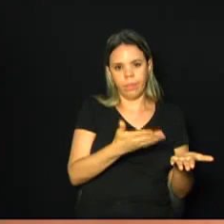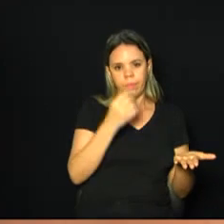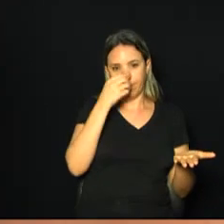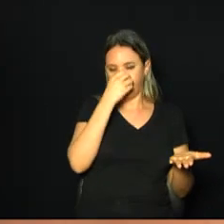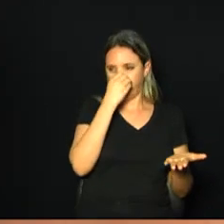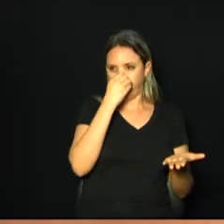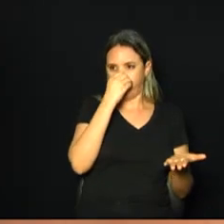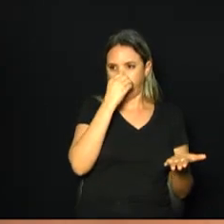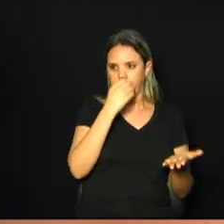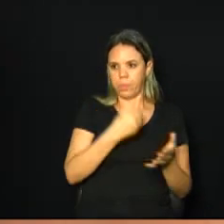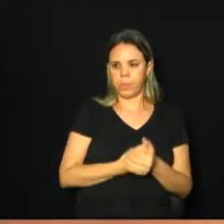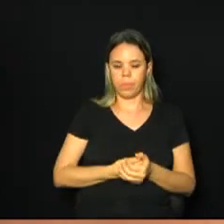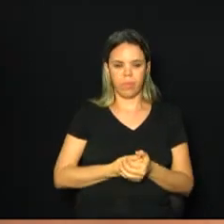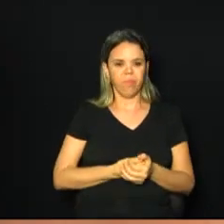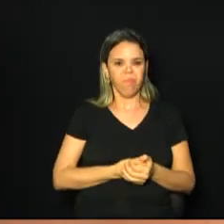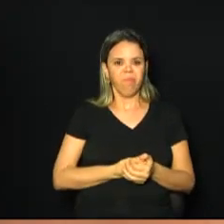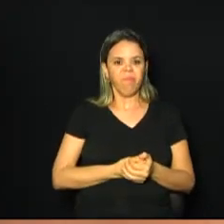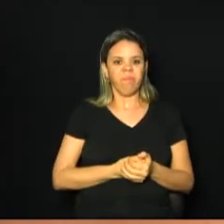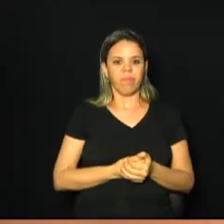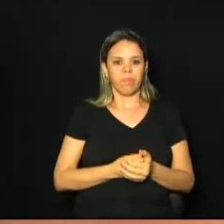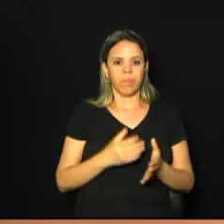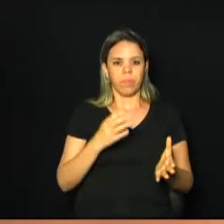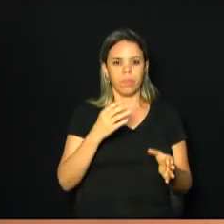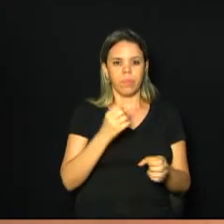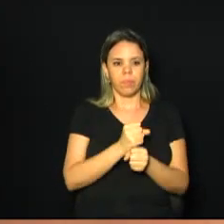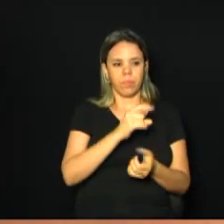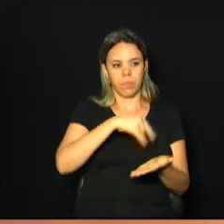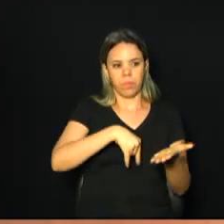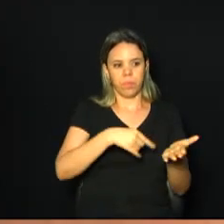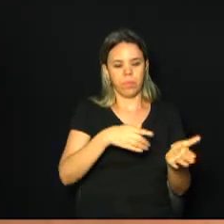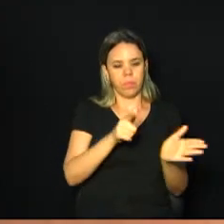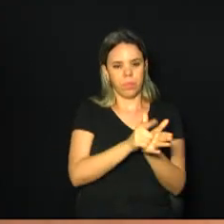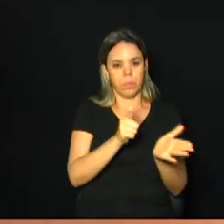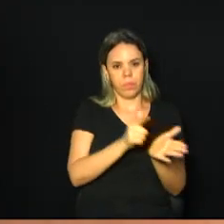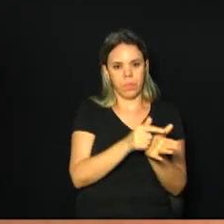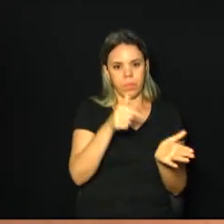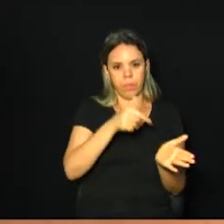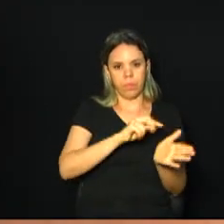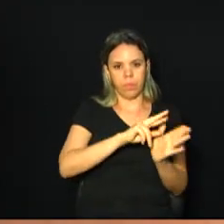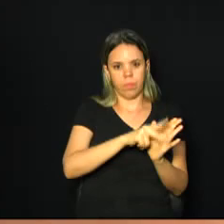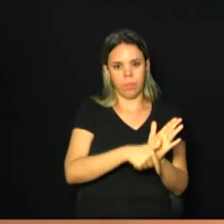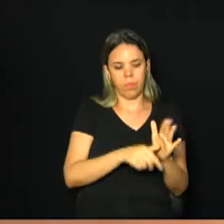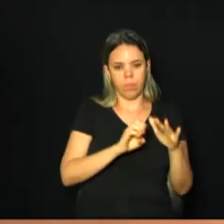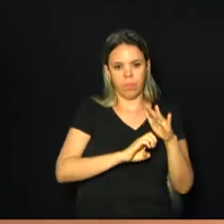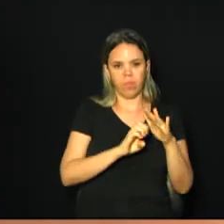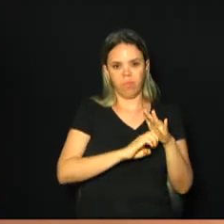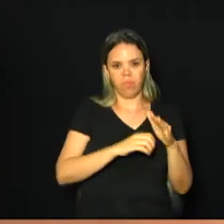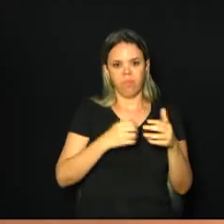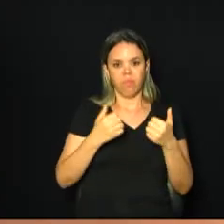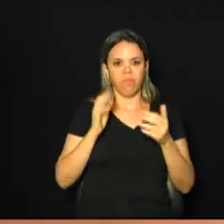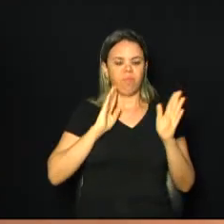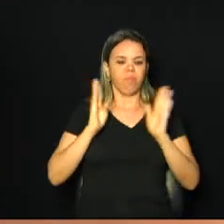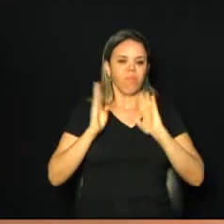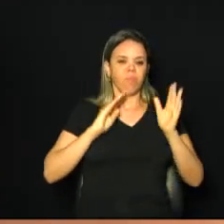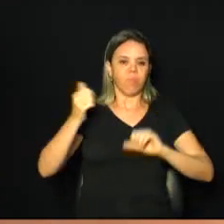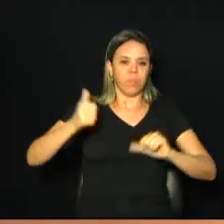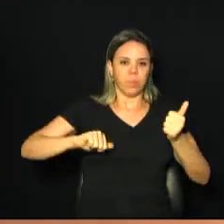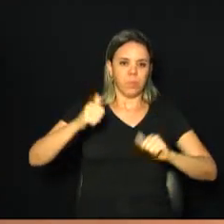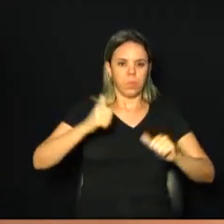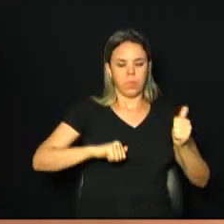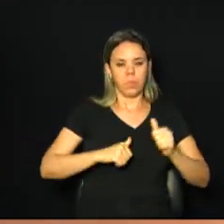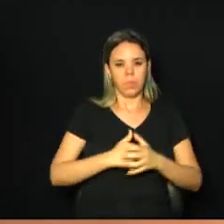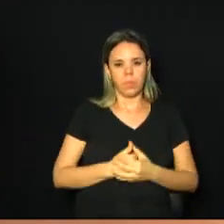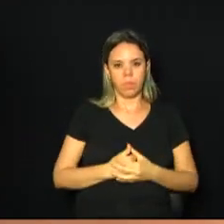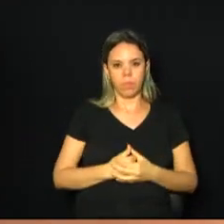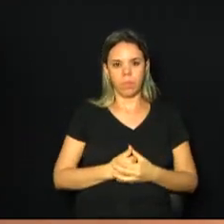tiver com uma nota fiscal que passa por várias empresas de transporte tramitando,